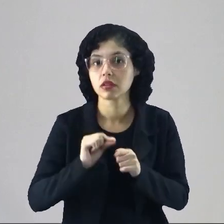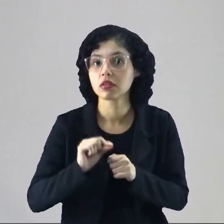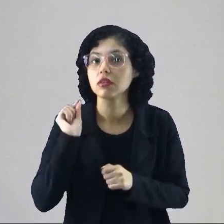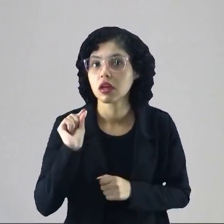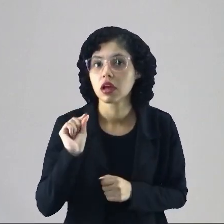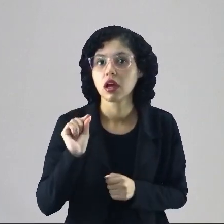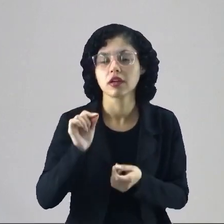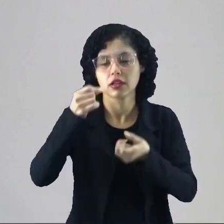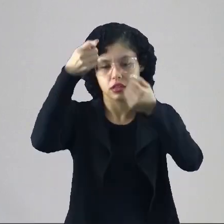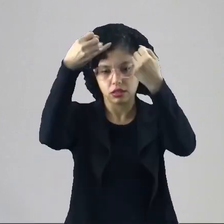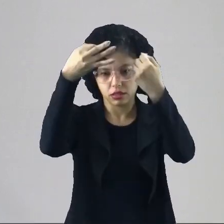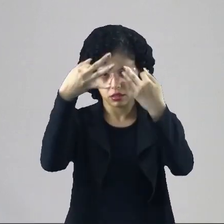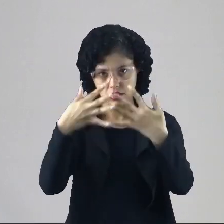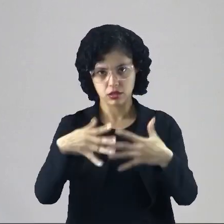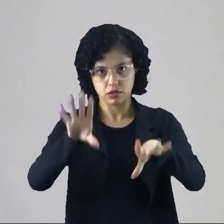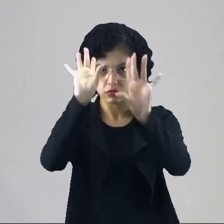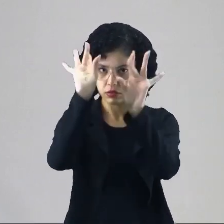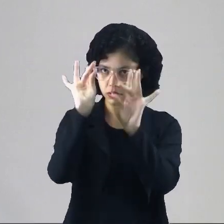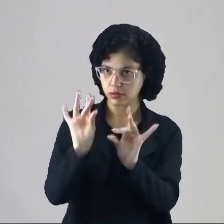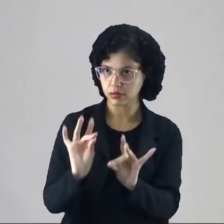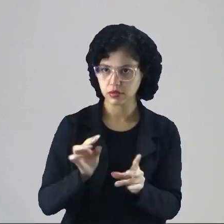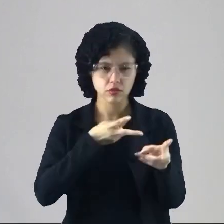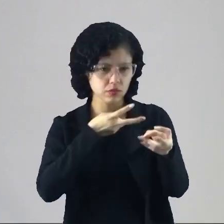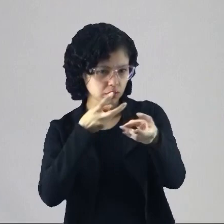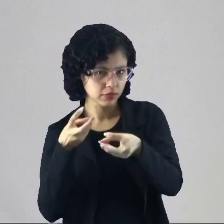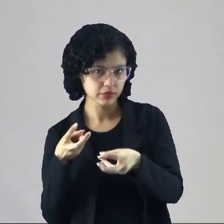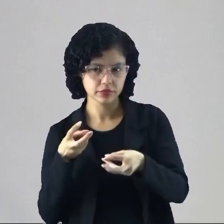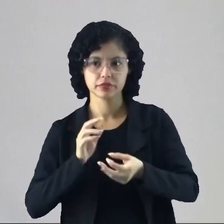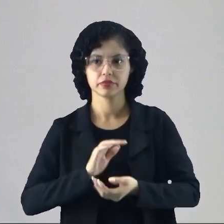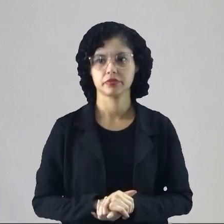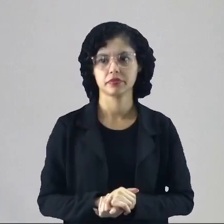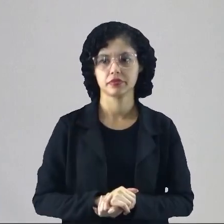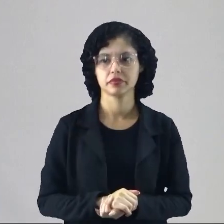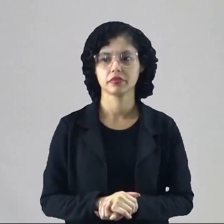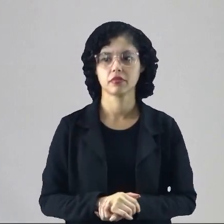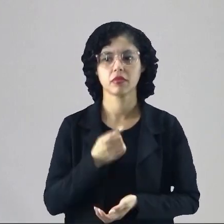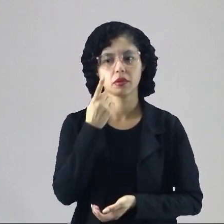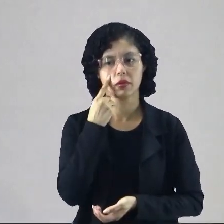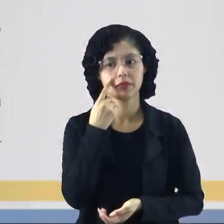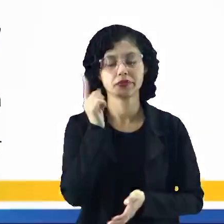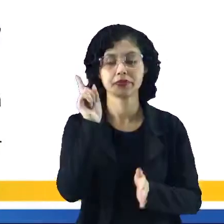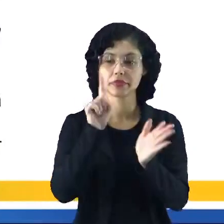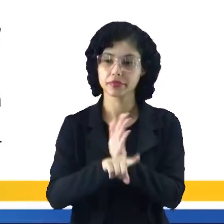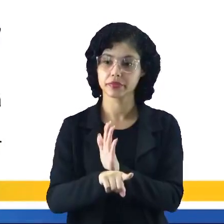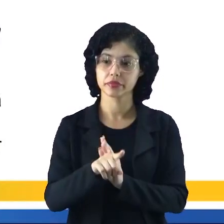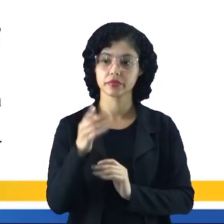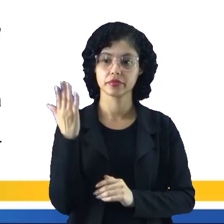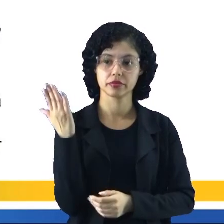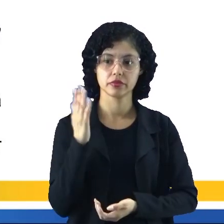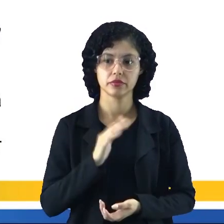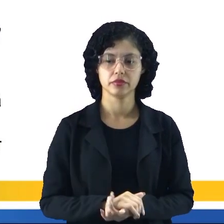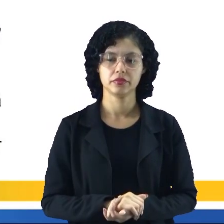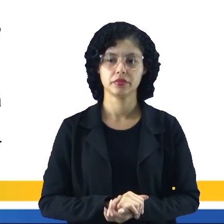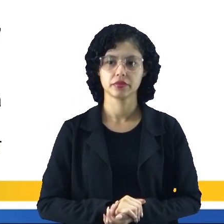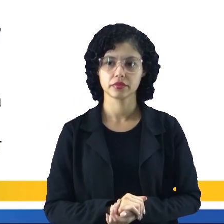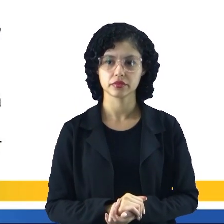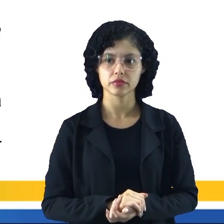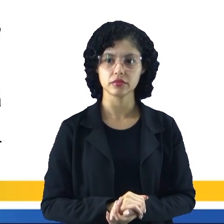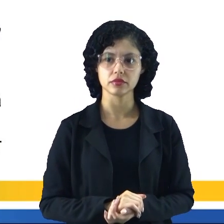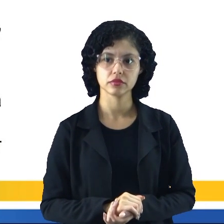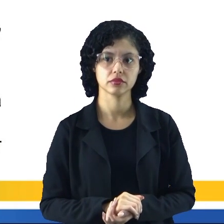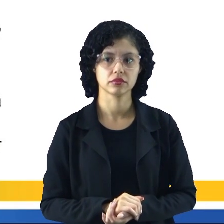uma descrição do que ela está observando certo vamos ver aqui então uma questão sobre isso né